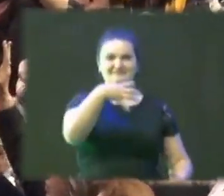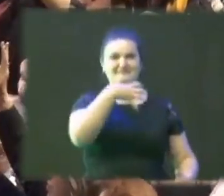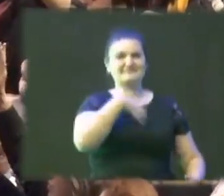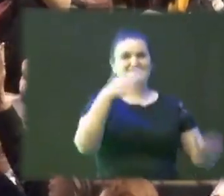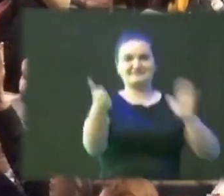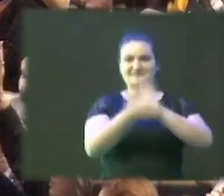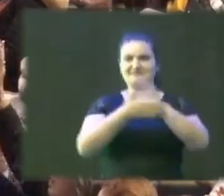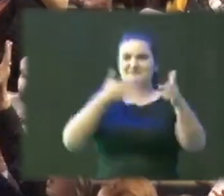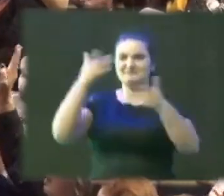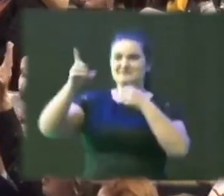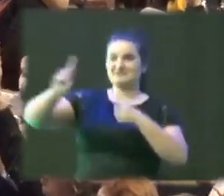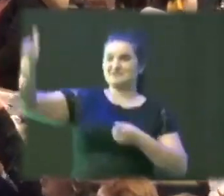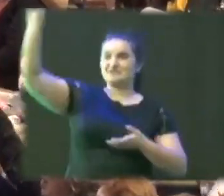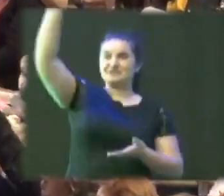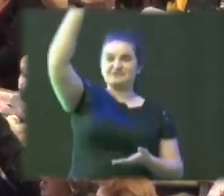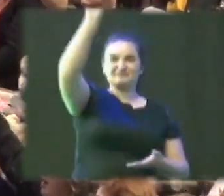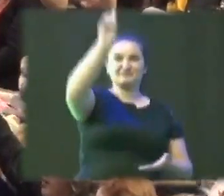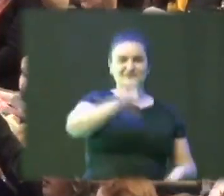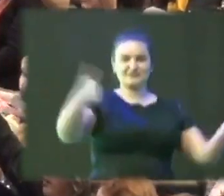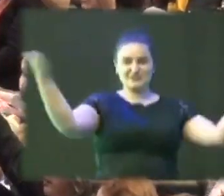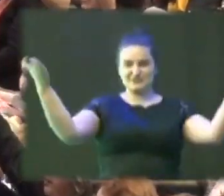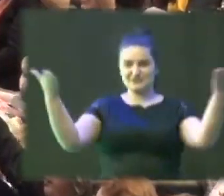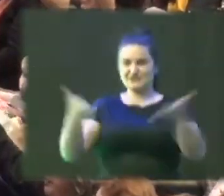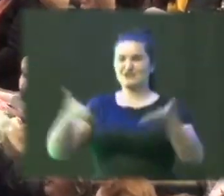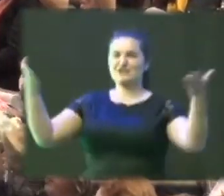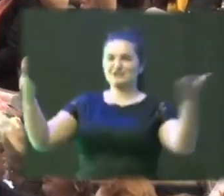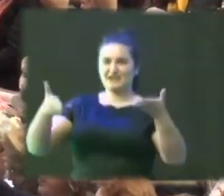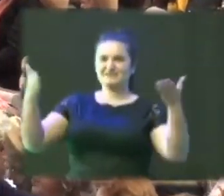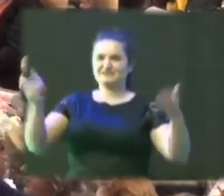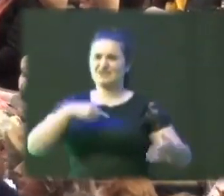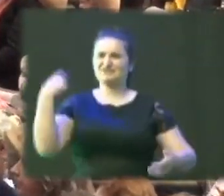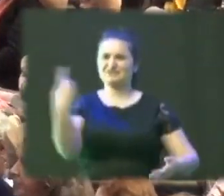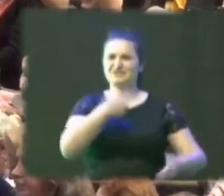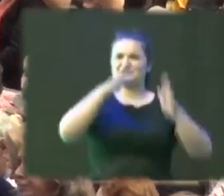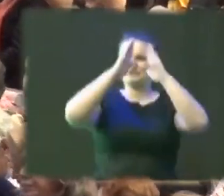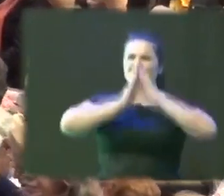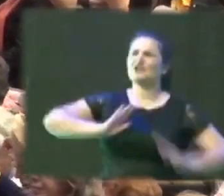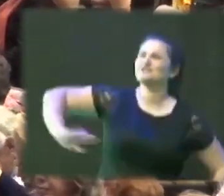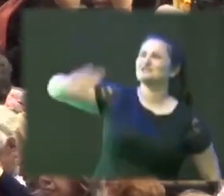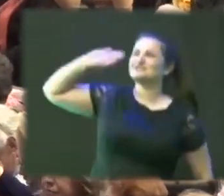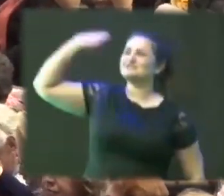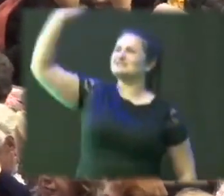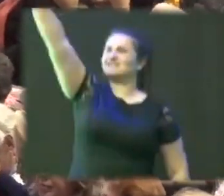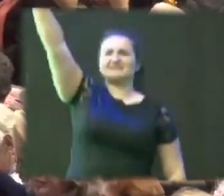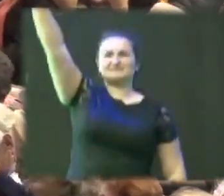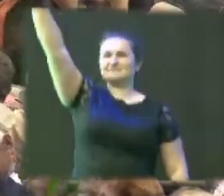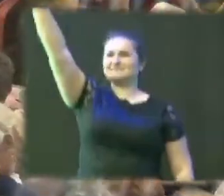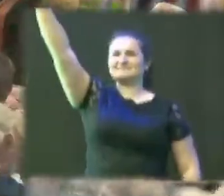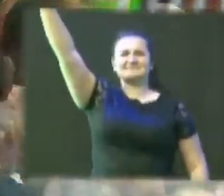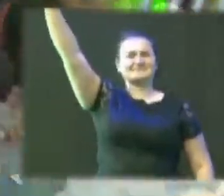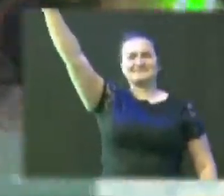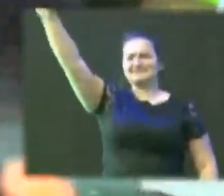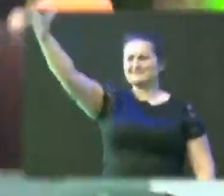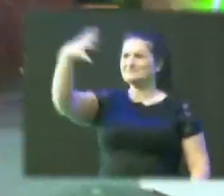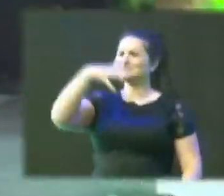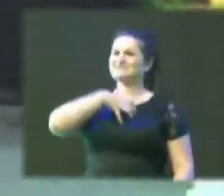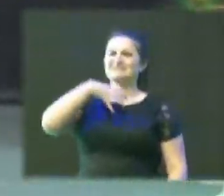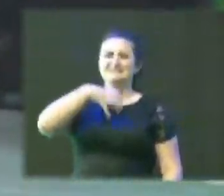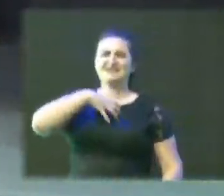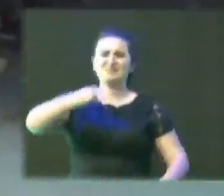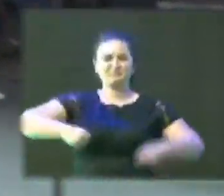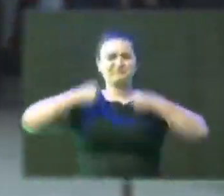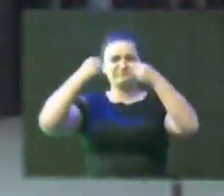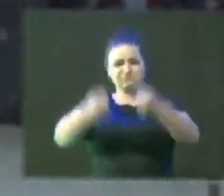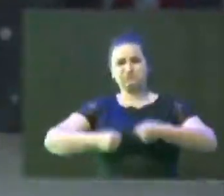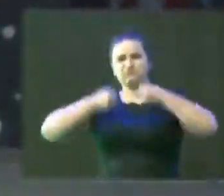já chegou o seu momento. Levante a mão pro céu e dá o maior glória pra ele. E o